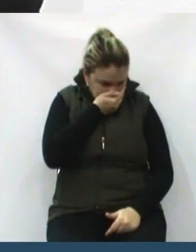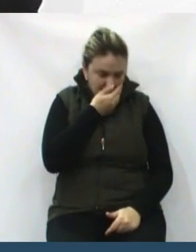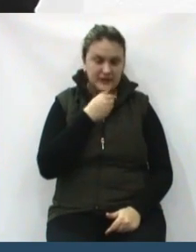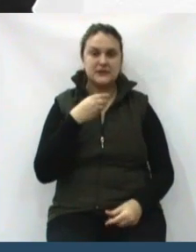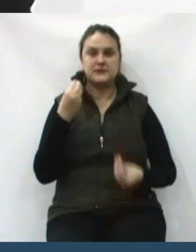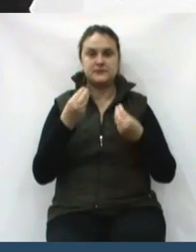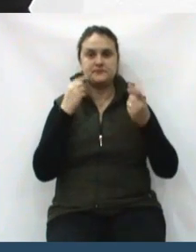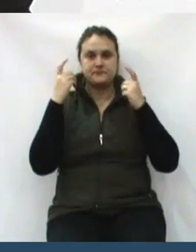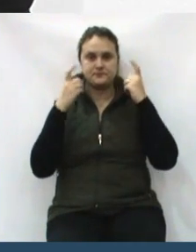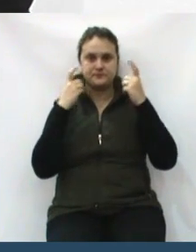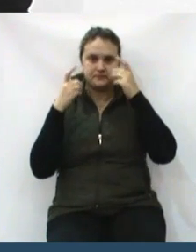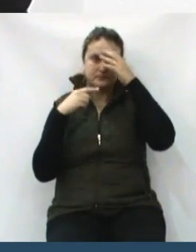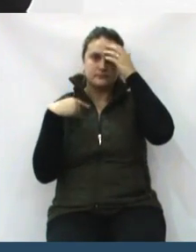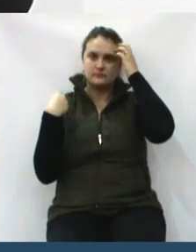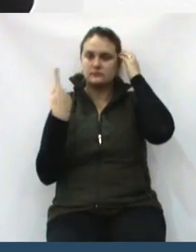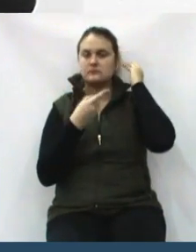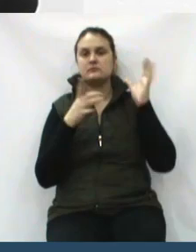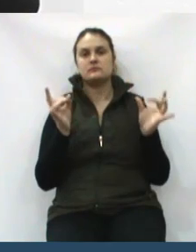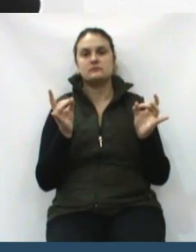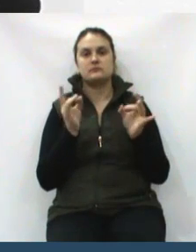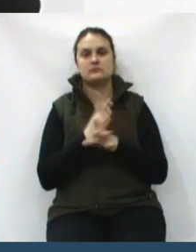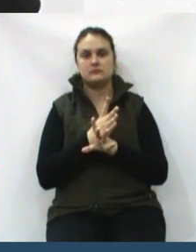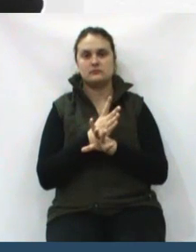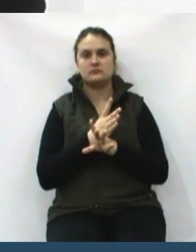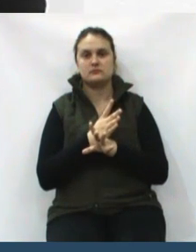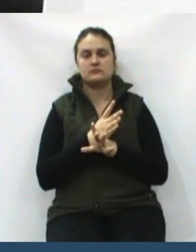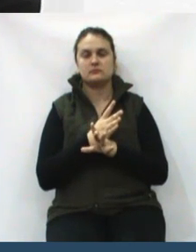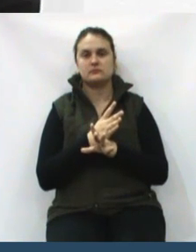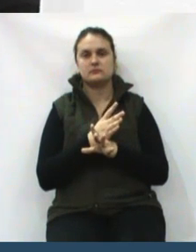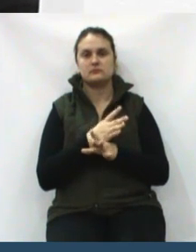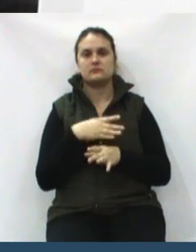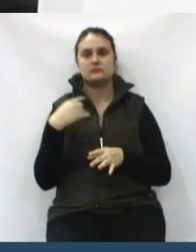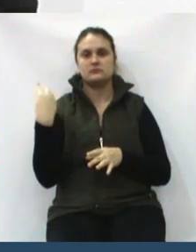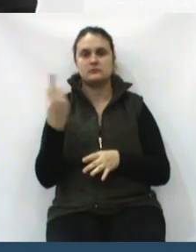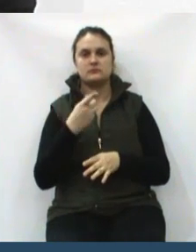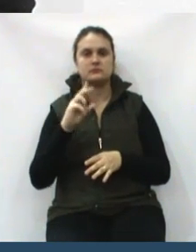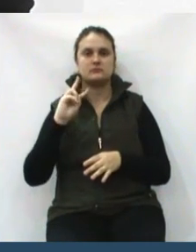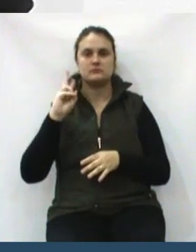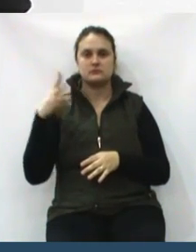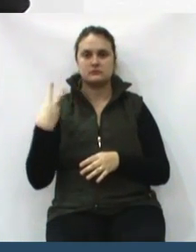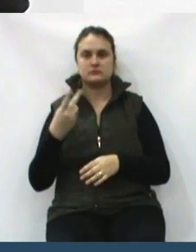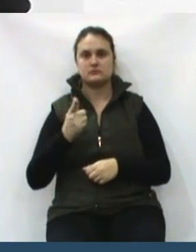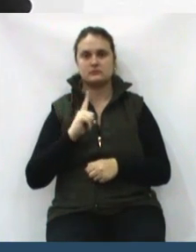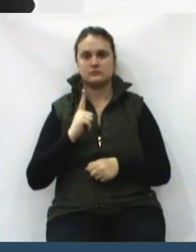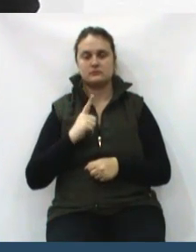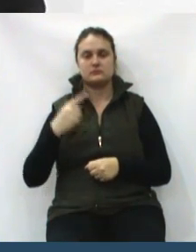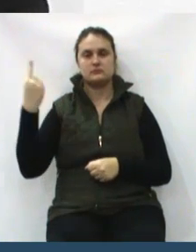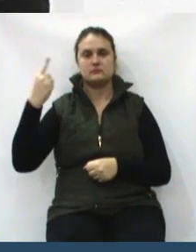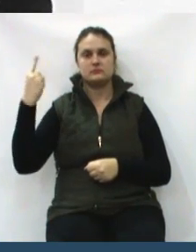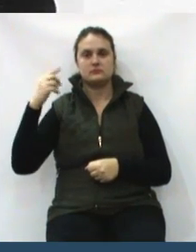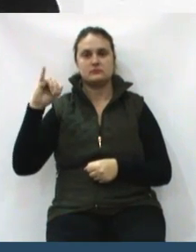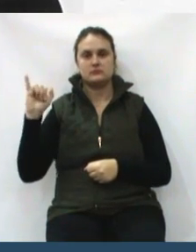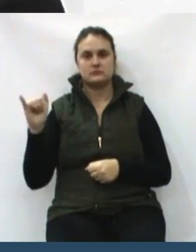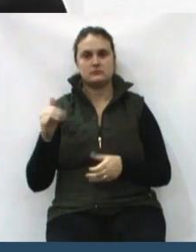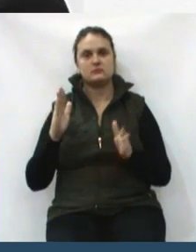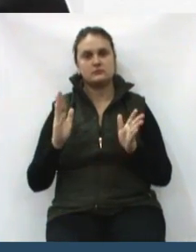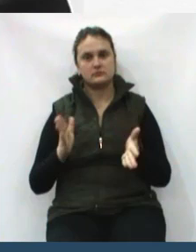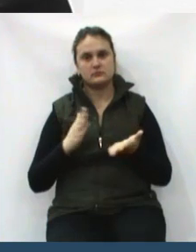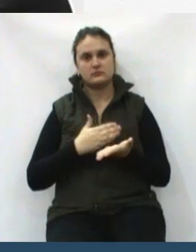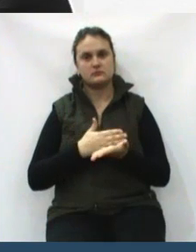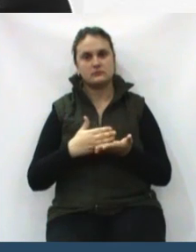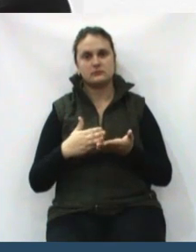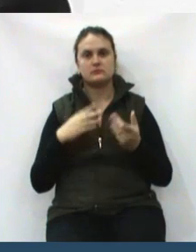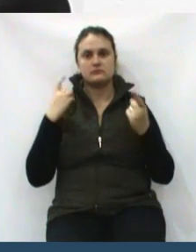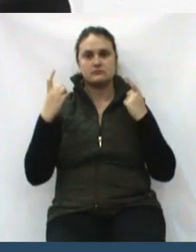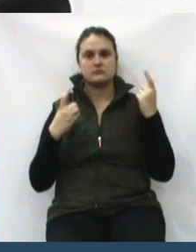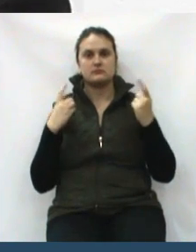preocupar. Nós temos que terminar esse mandato preocupados com isso, e os novos vereadores que vão estar aqui a partir de 1º de janeiro já têm que começar preocupados